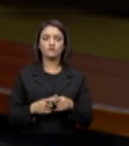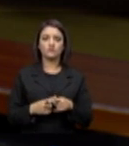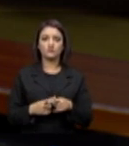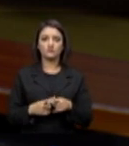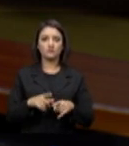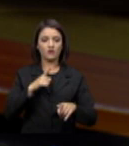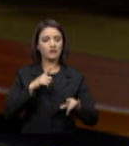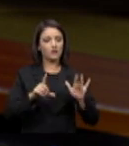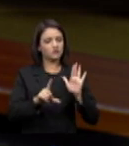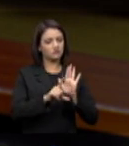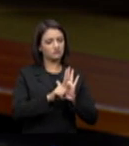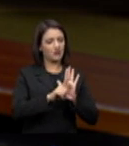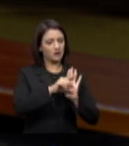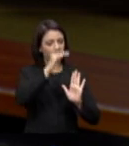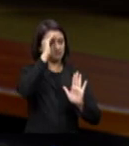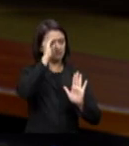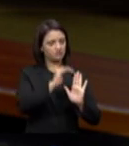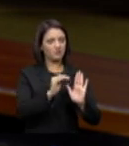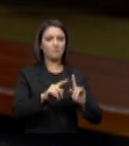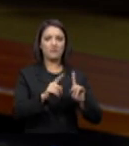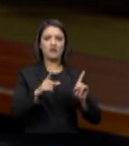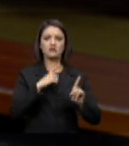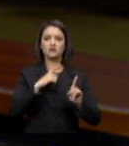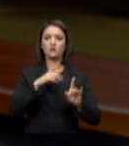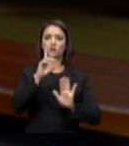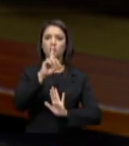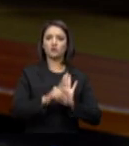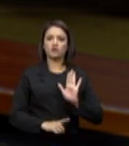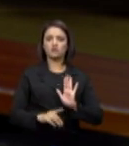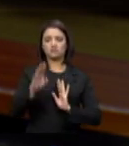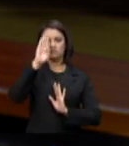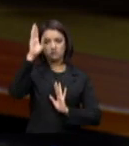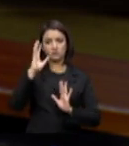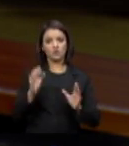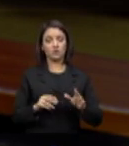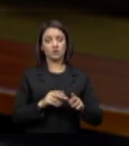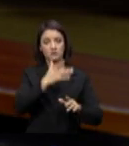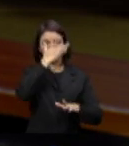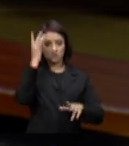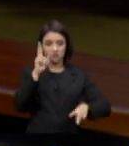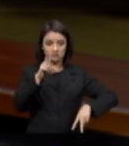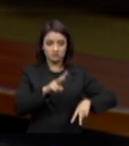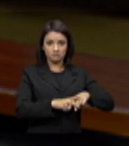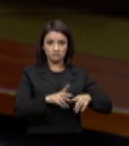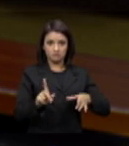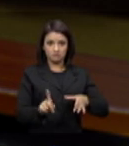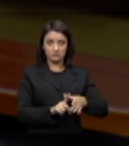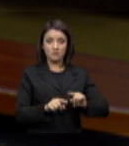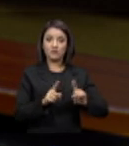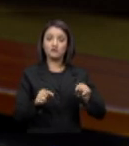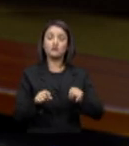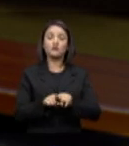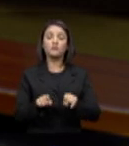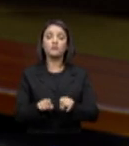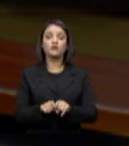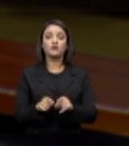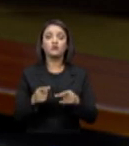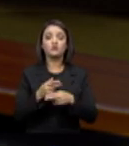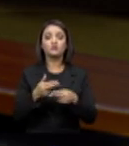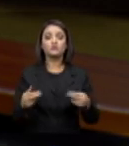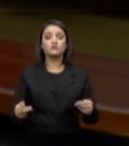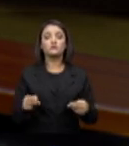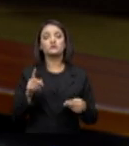consta levando em o direito fundamental da população carcerária e ao mesmo tempo as questões